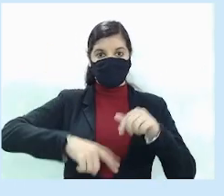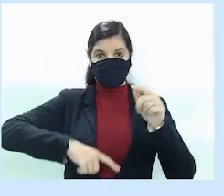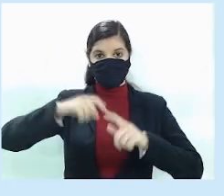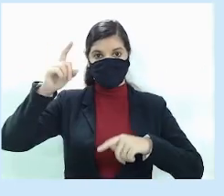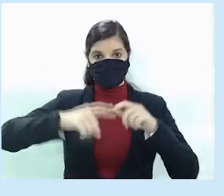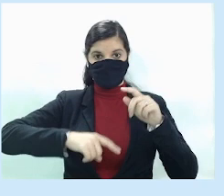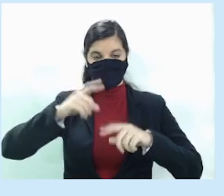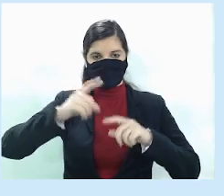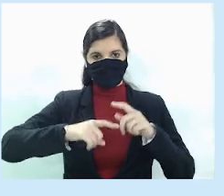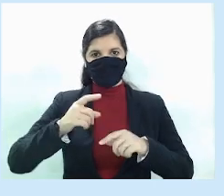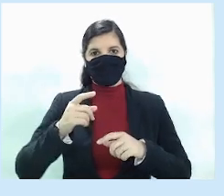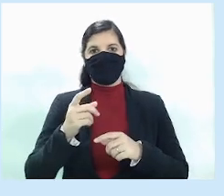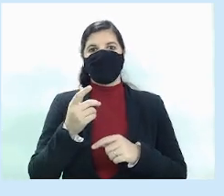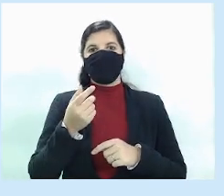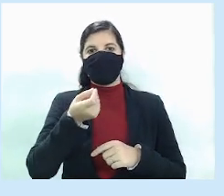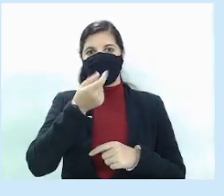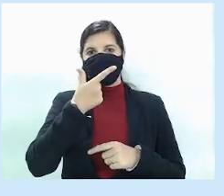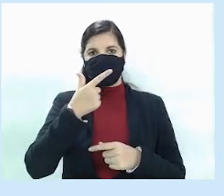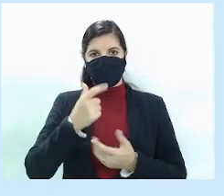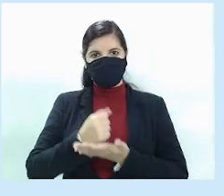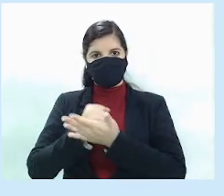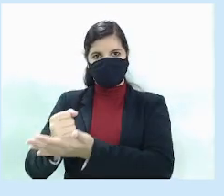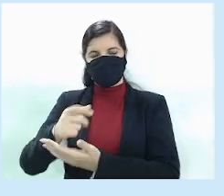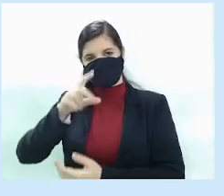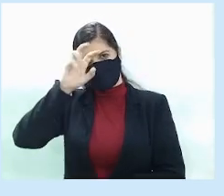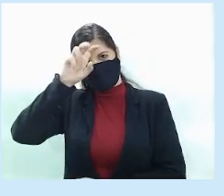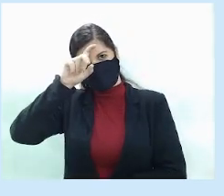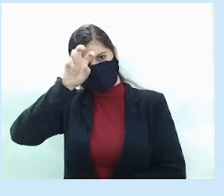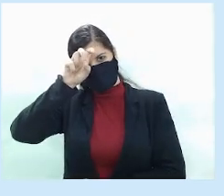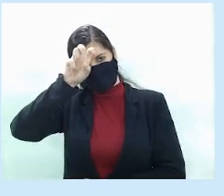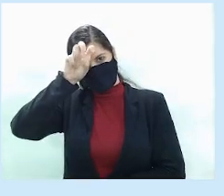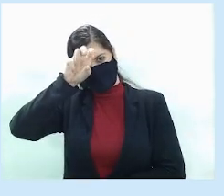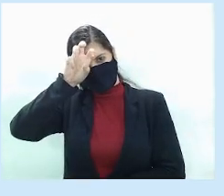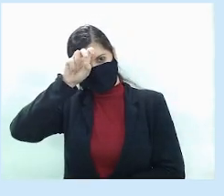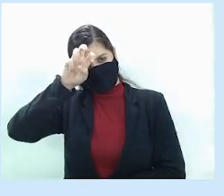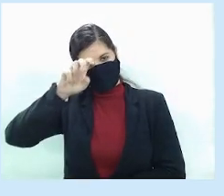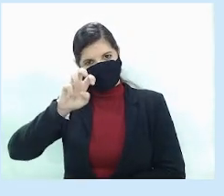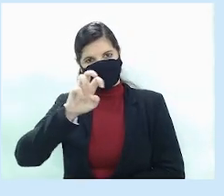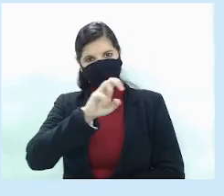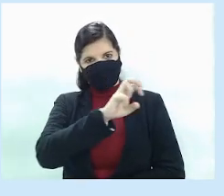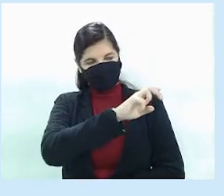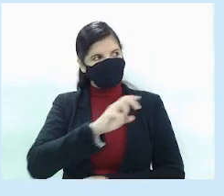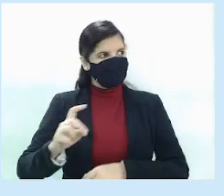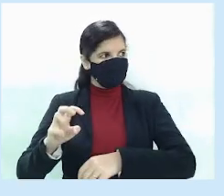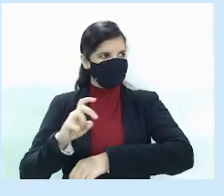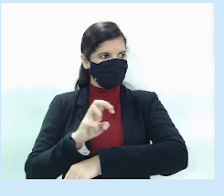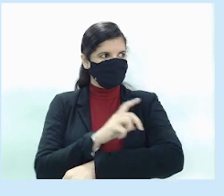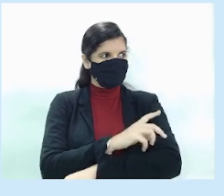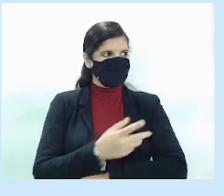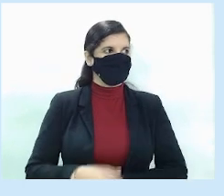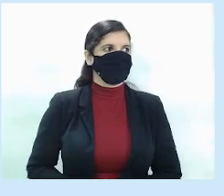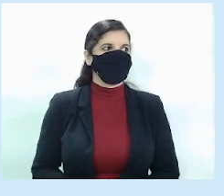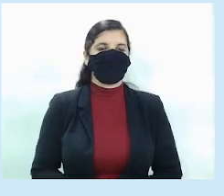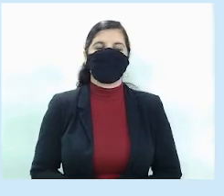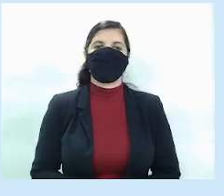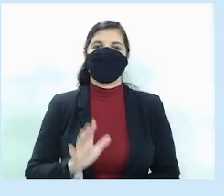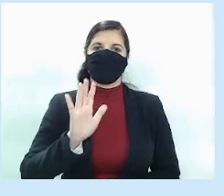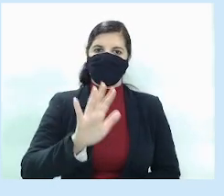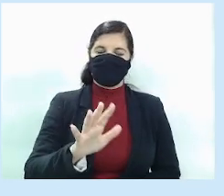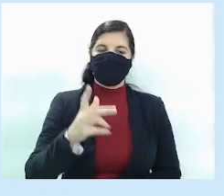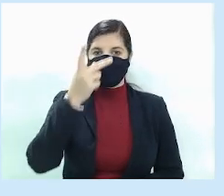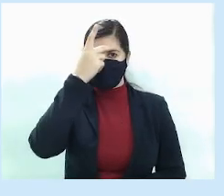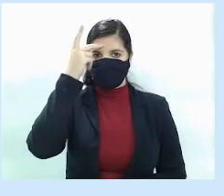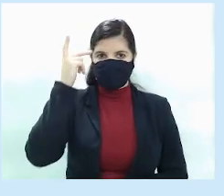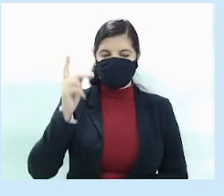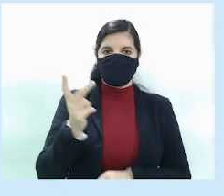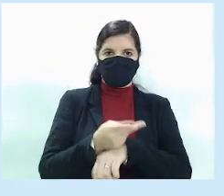produto para a barata. Não quer dizer que ele queria procurar um produto para a barata utilizar, não é verdade? Normalmente as